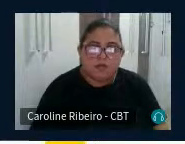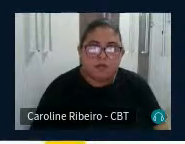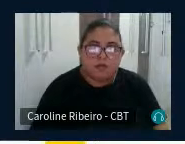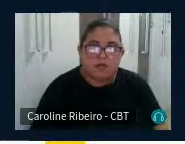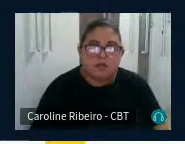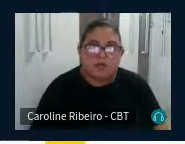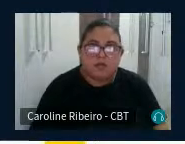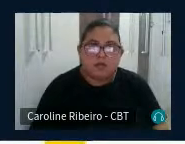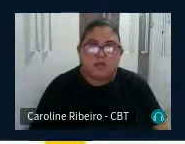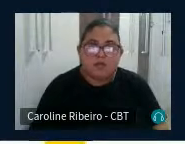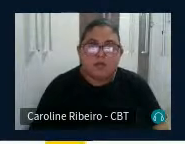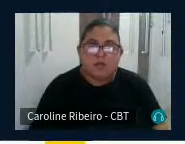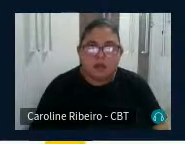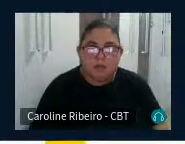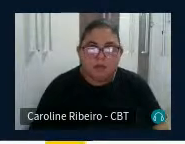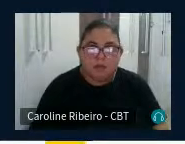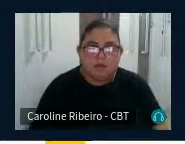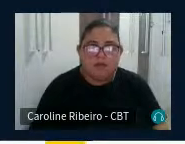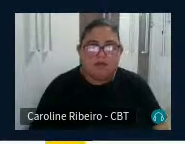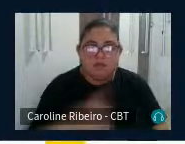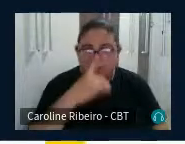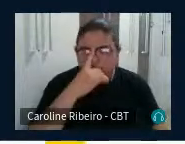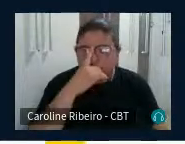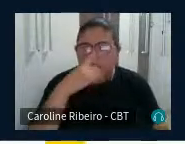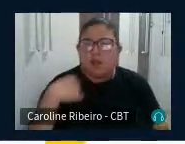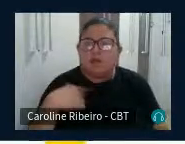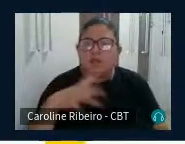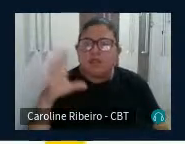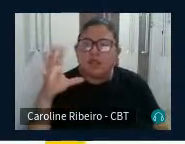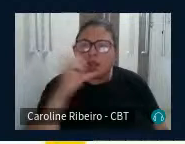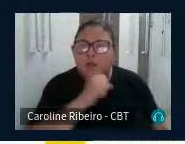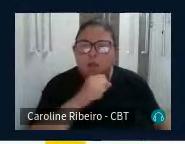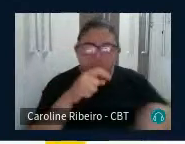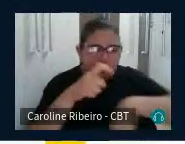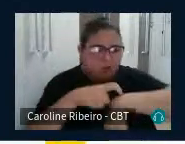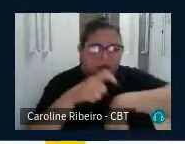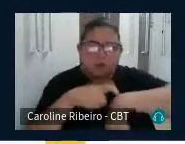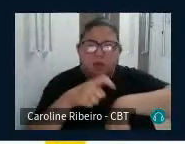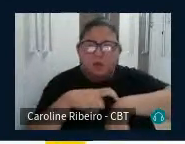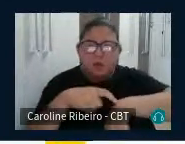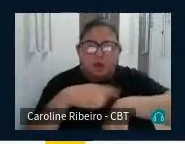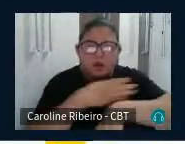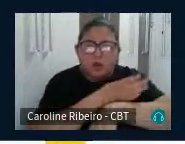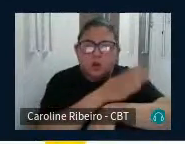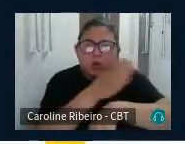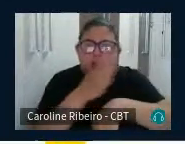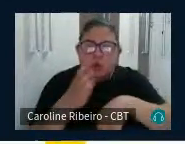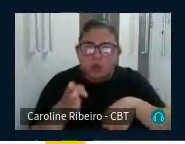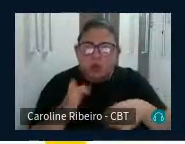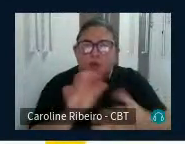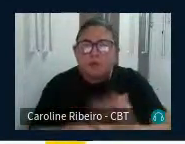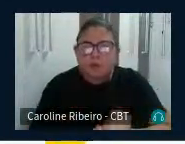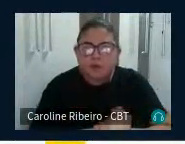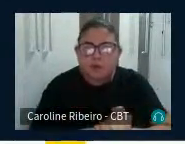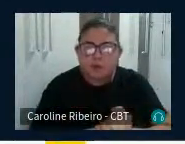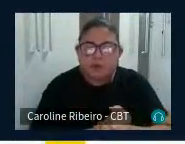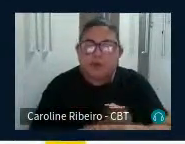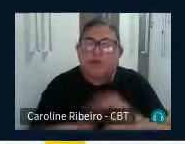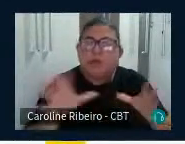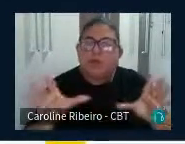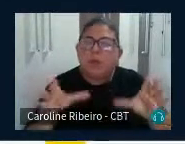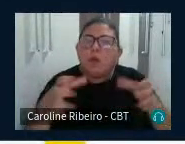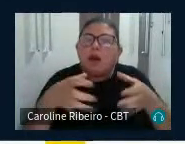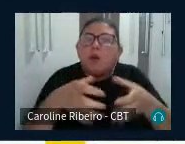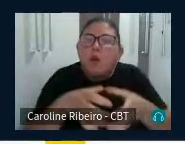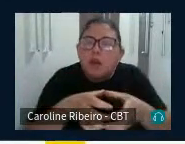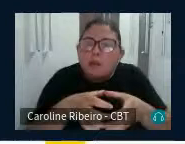Bom, gente, eu vou ser bem rápida, porque já está adiantado o horário. Eu quero dizer que acolhimento é